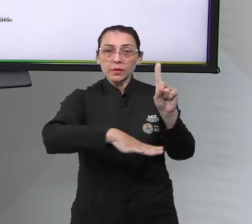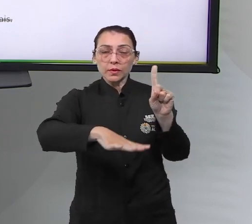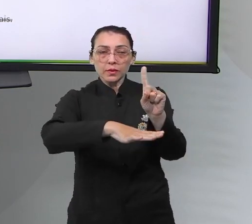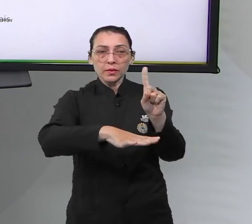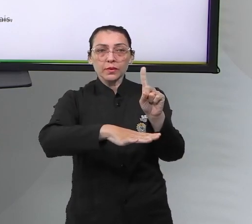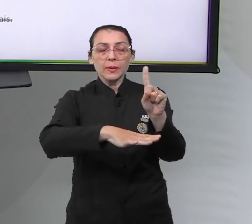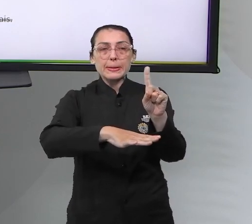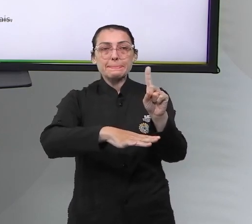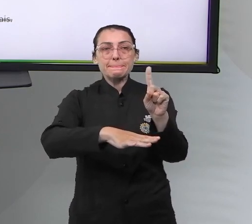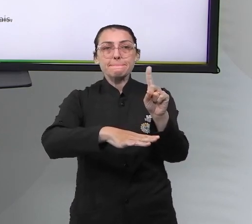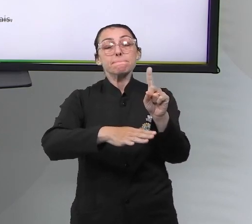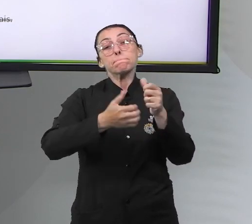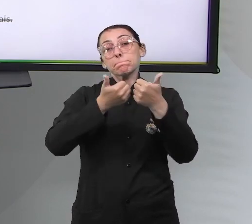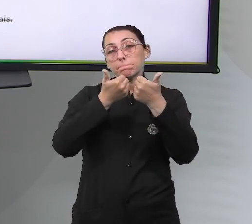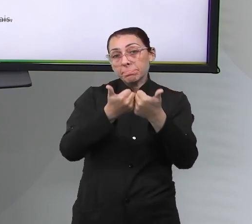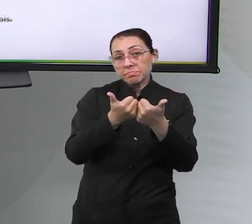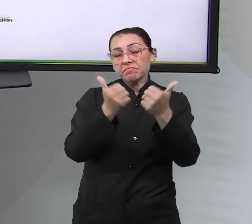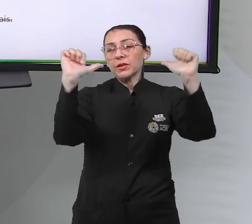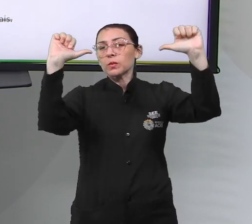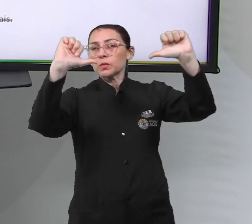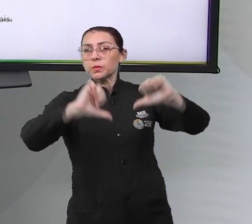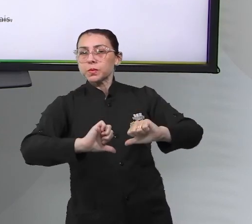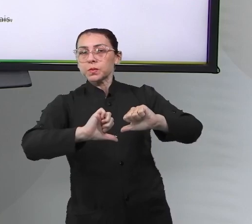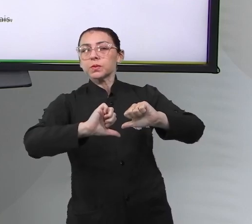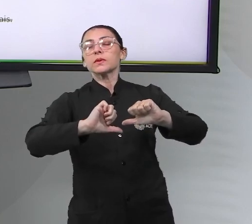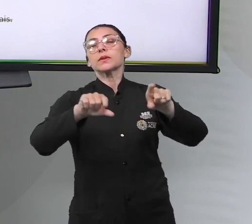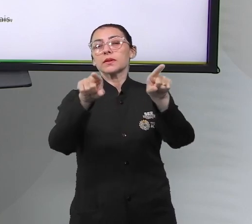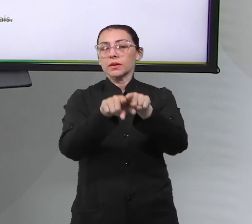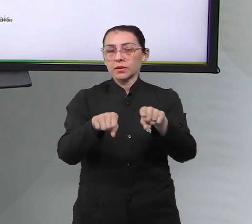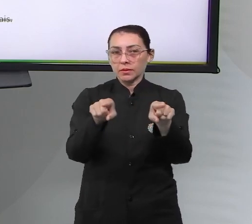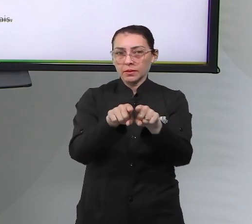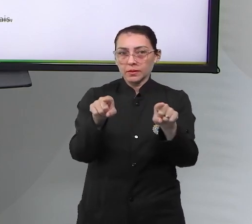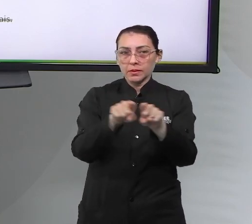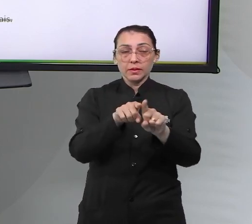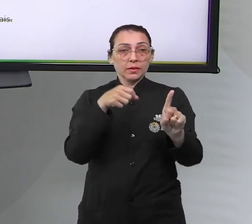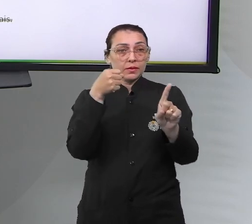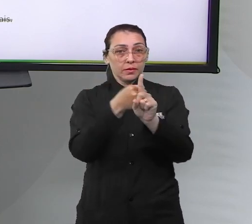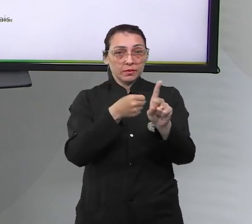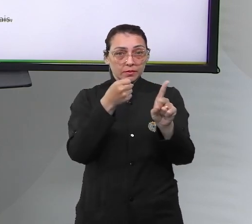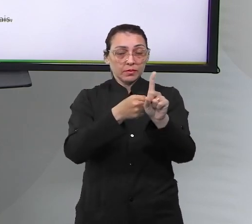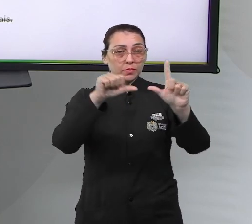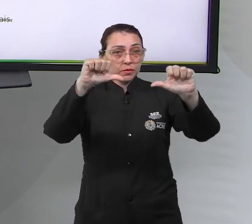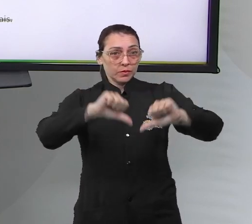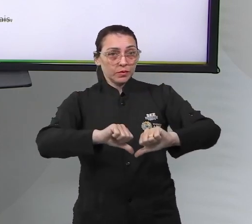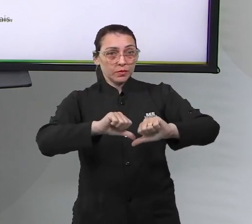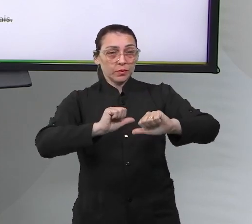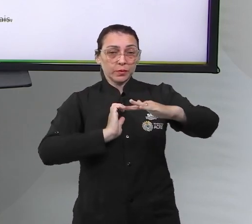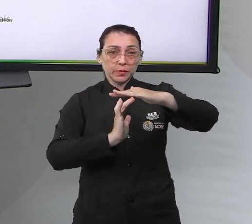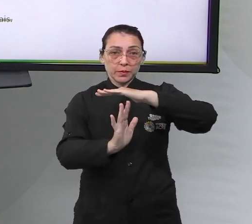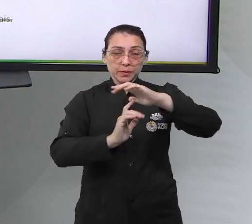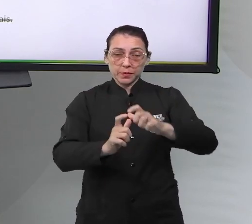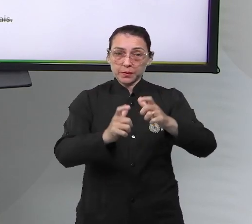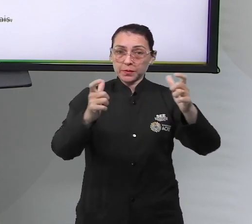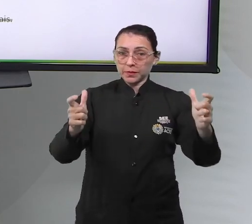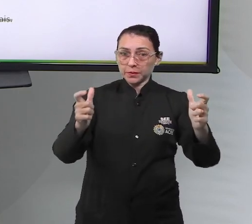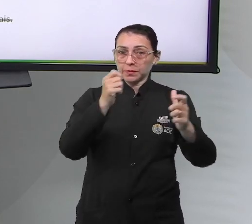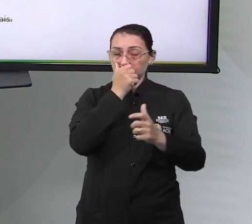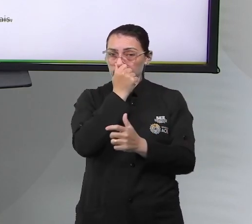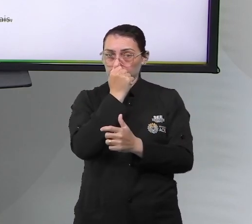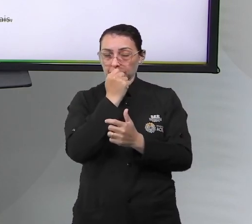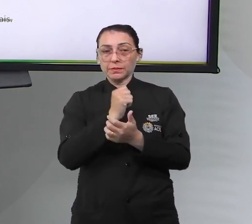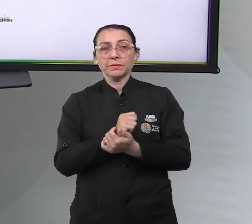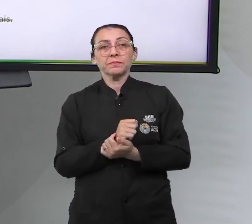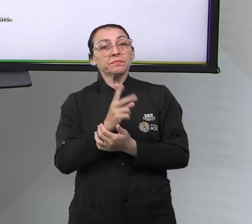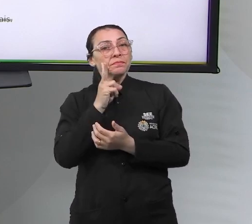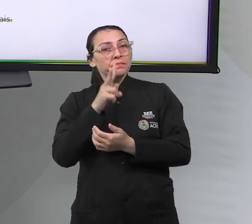sociais, no caso positivos, e as consequências como os impactos negativos do fluxo migratório.